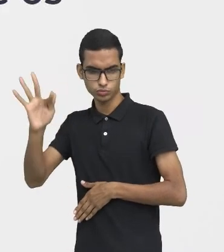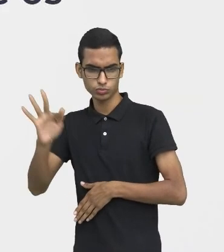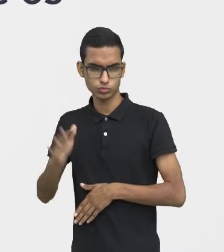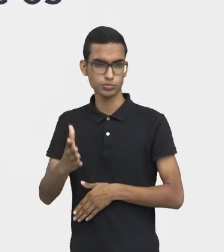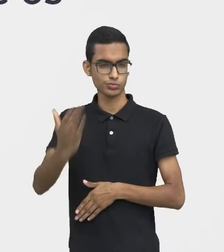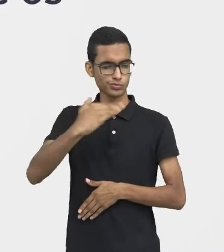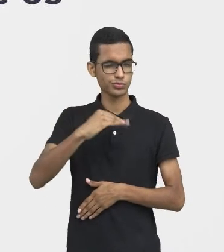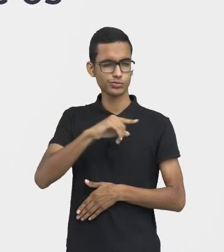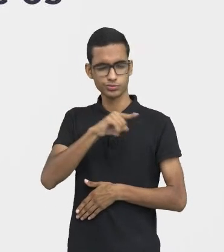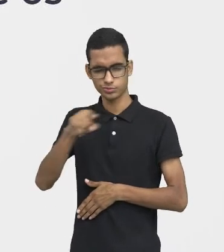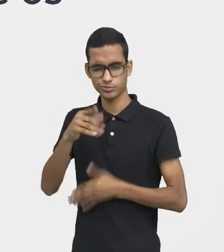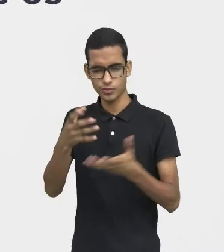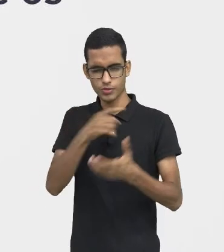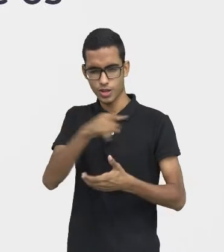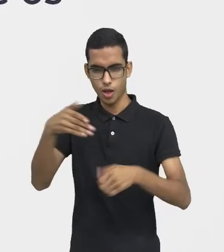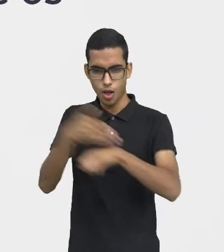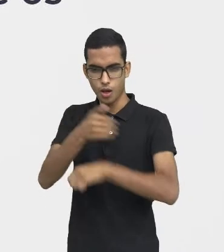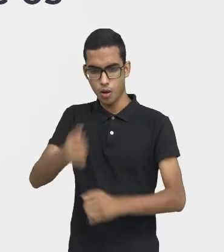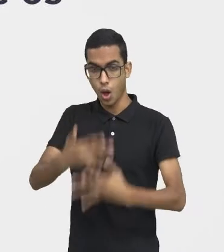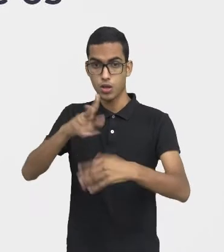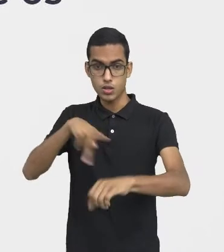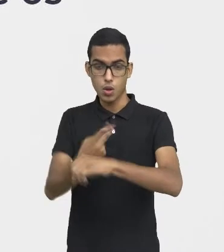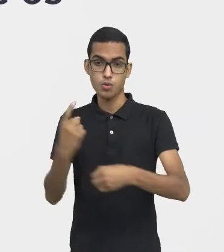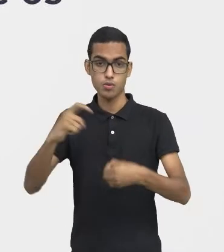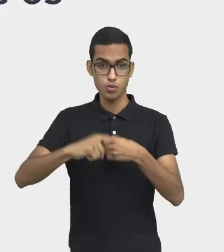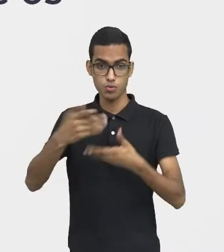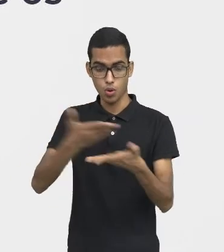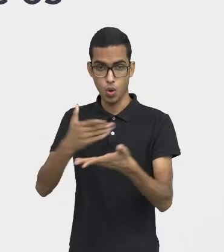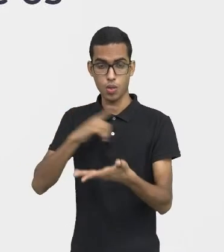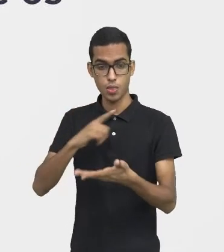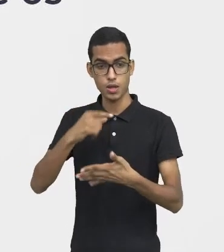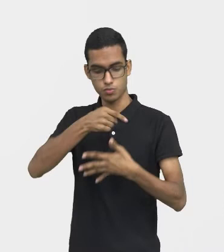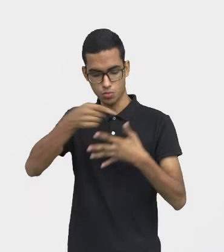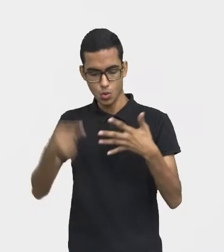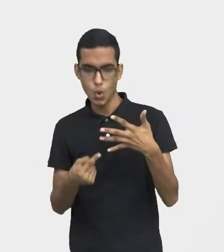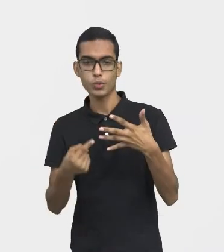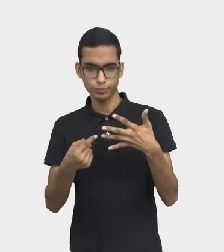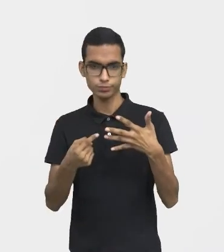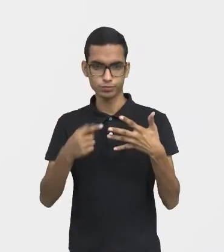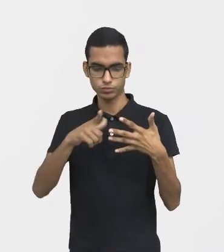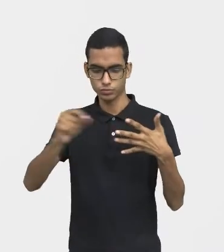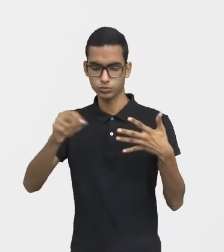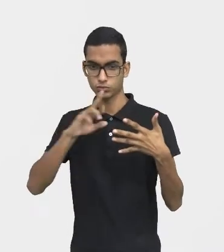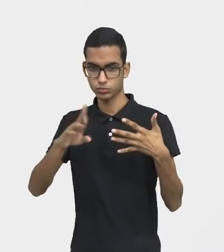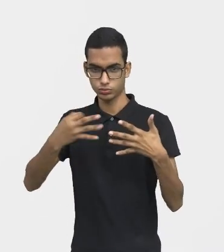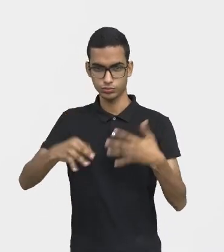lá, pessoal, quero ver todo mundo interagindo, a gente já volta, tem aí 5 opções para vocês,